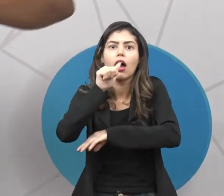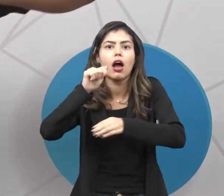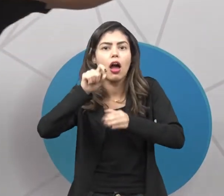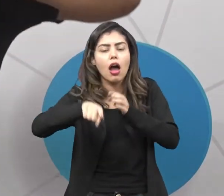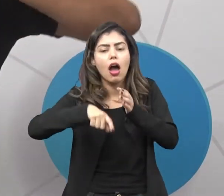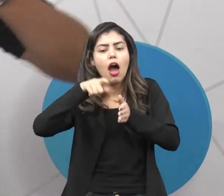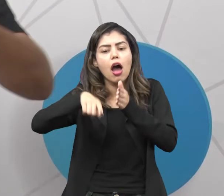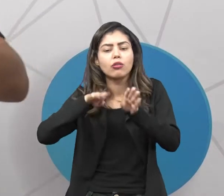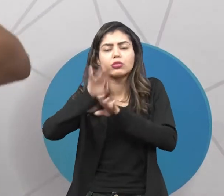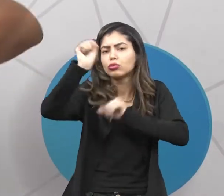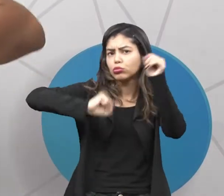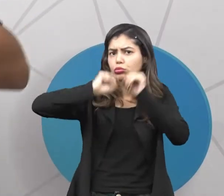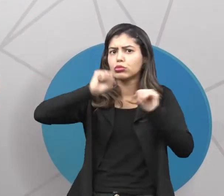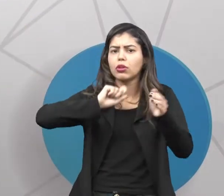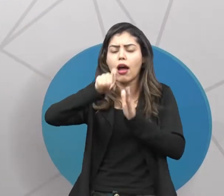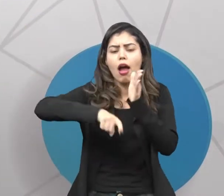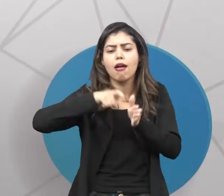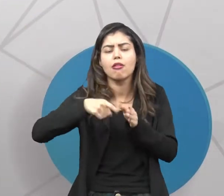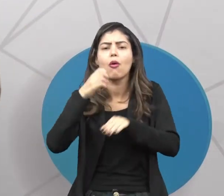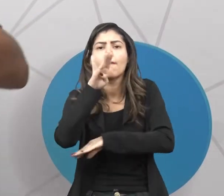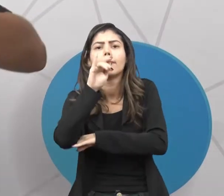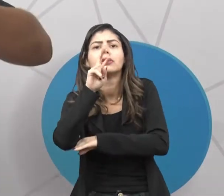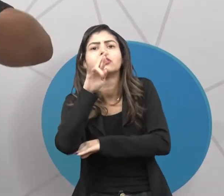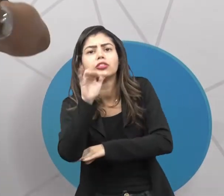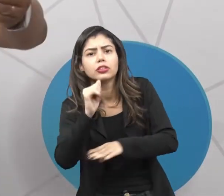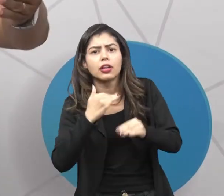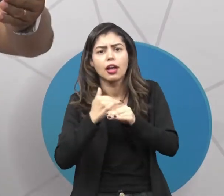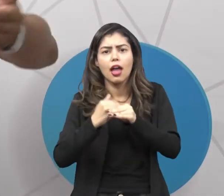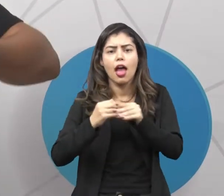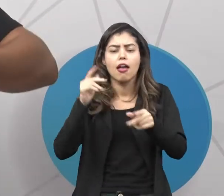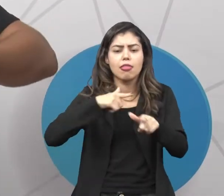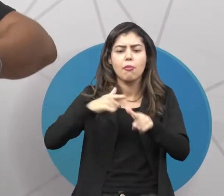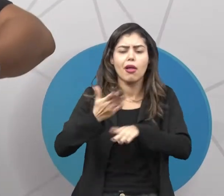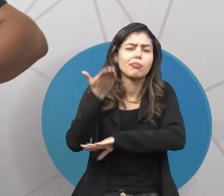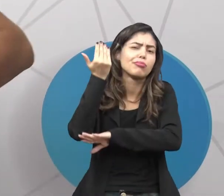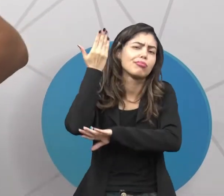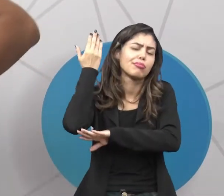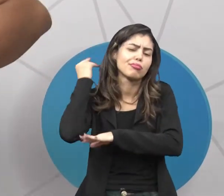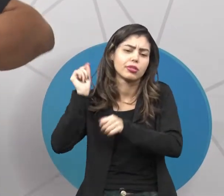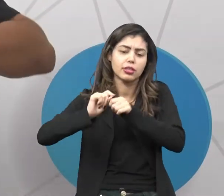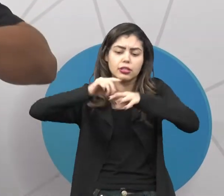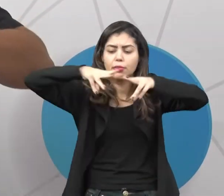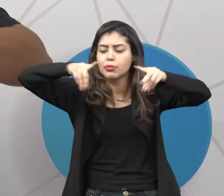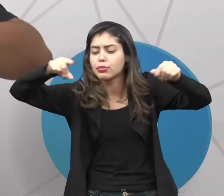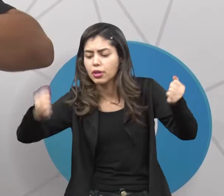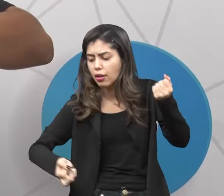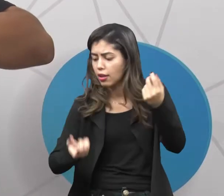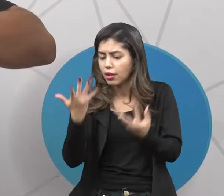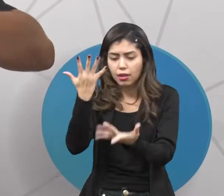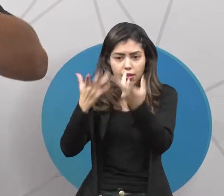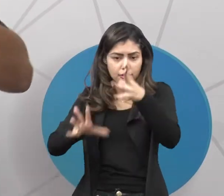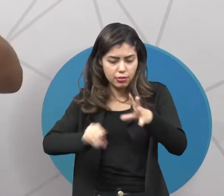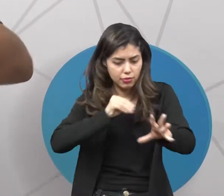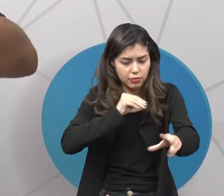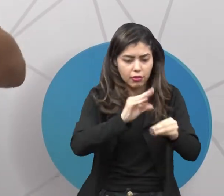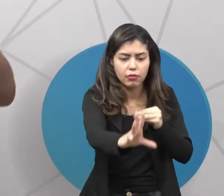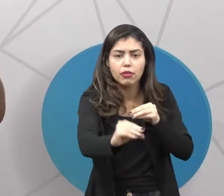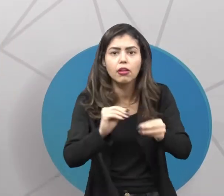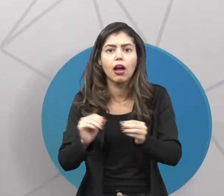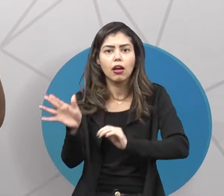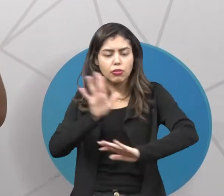para o agronegócio, para o agrobusiness, né? Que trabalha desde a extração, desde o plantio, desde a criação